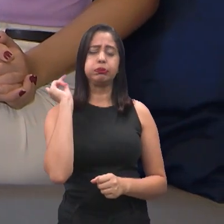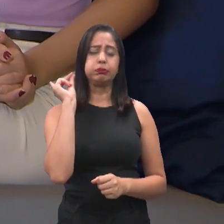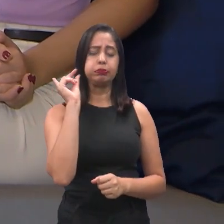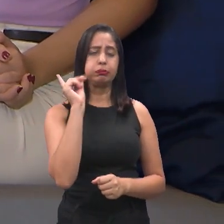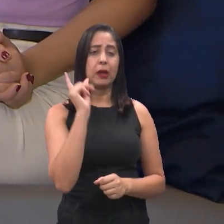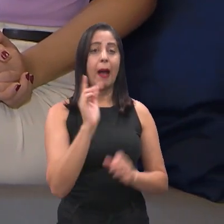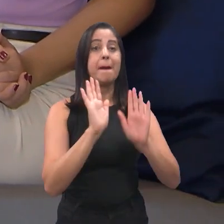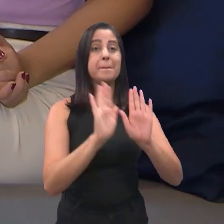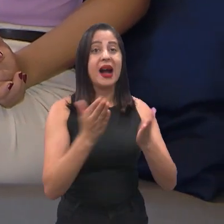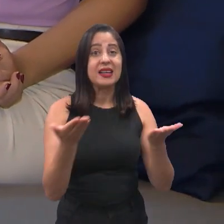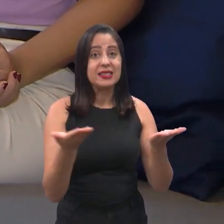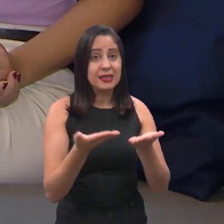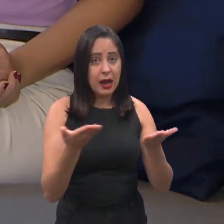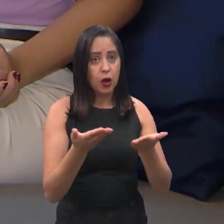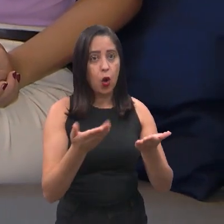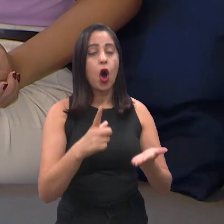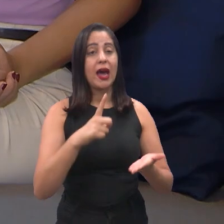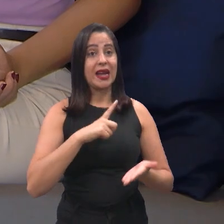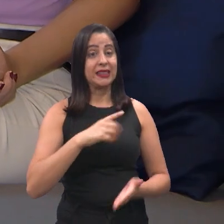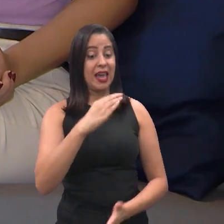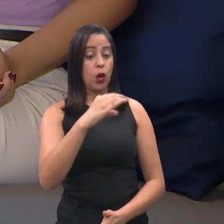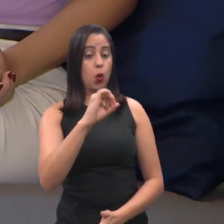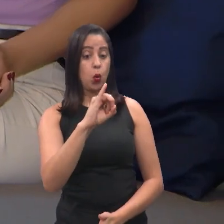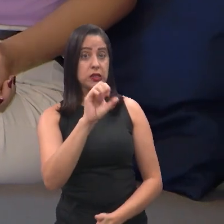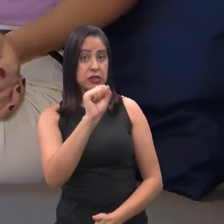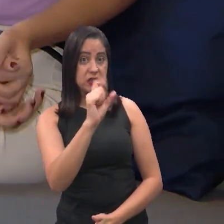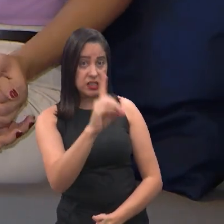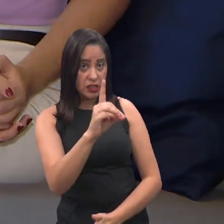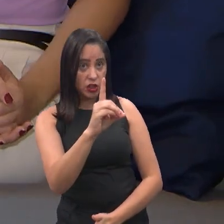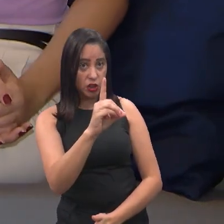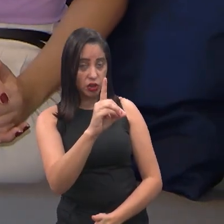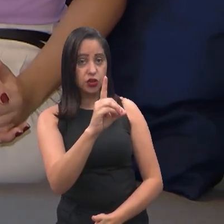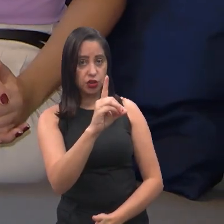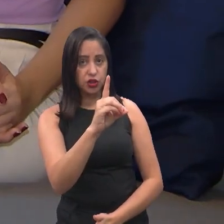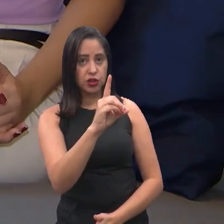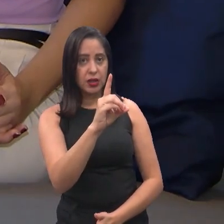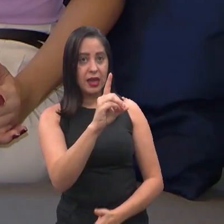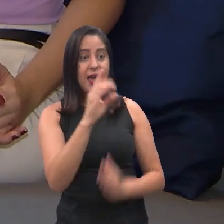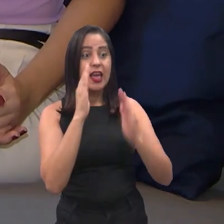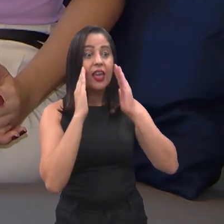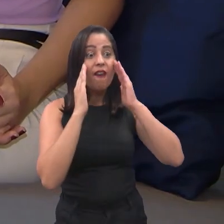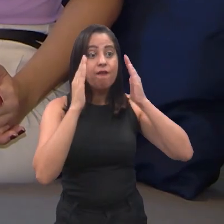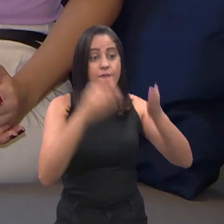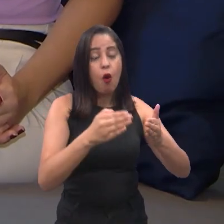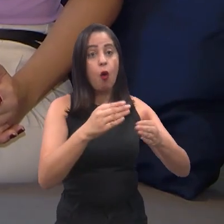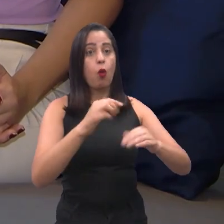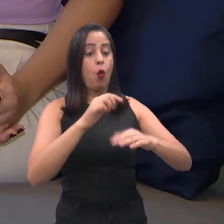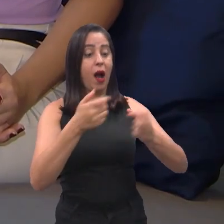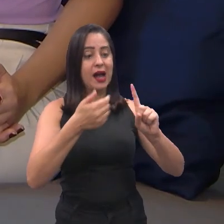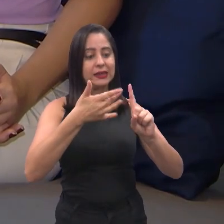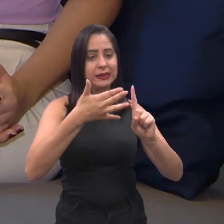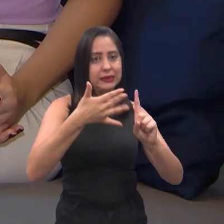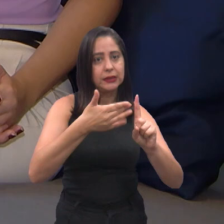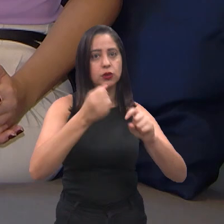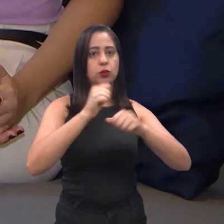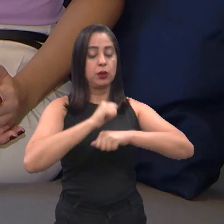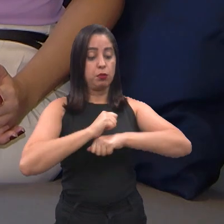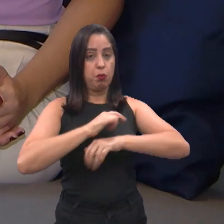nós temos um CID específico para a síndrome do burnout. Então, para nós que